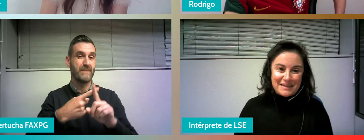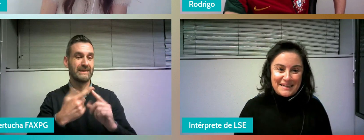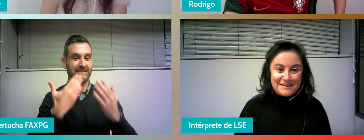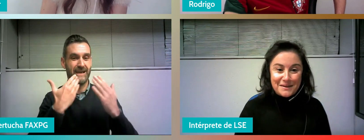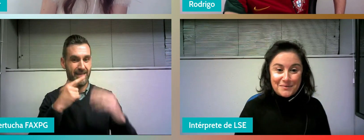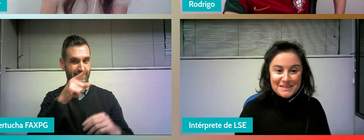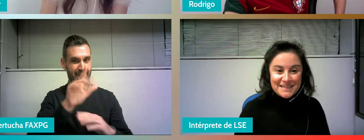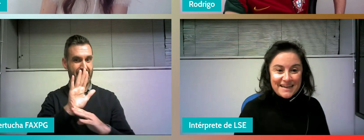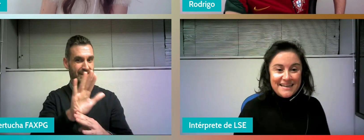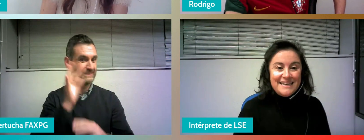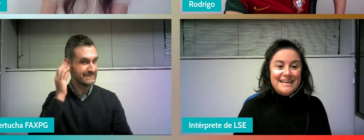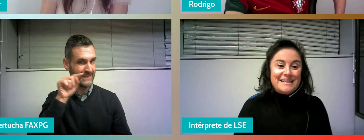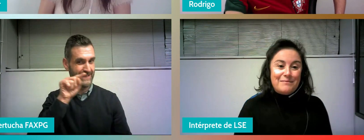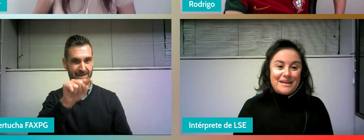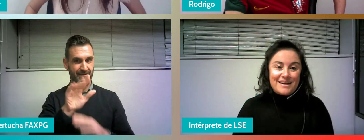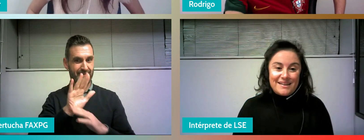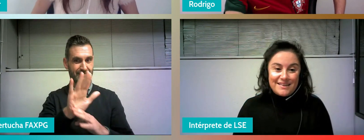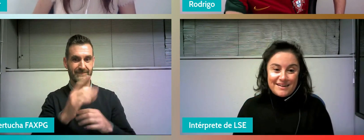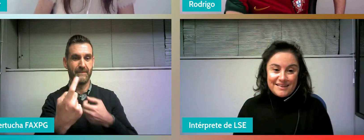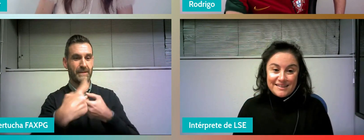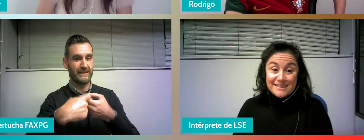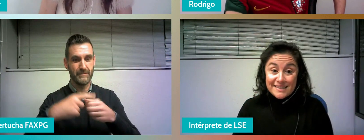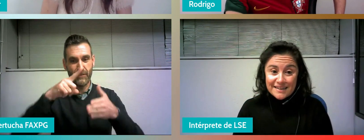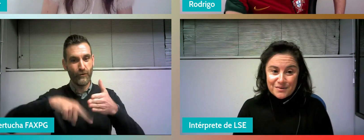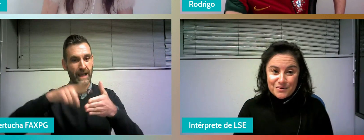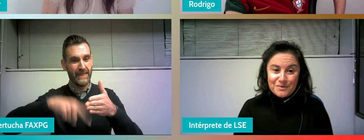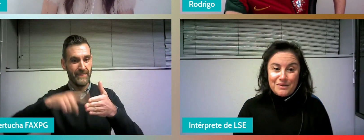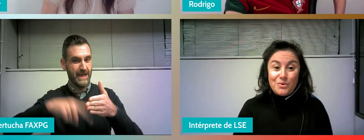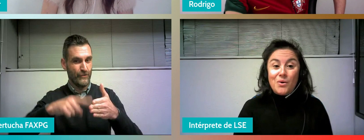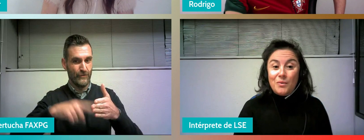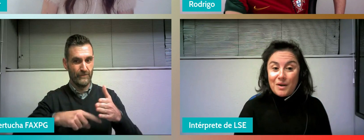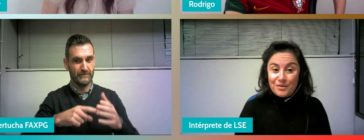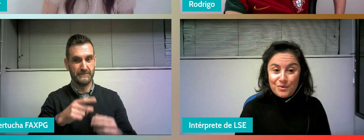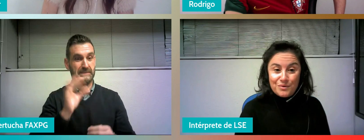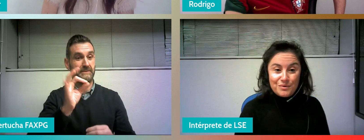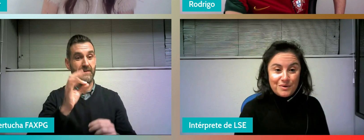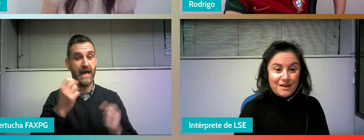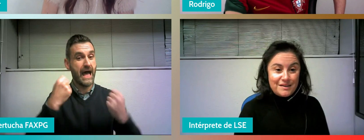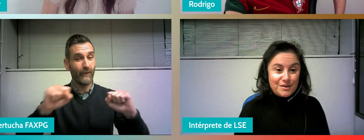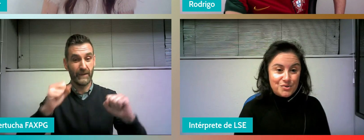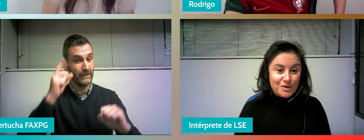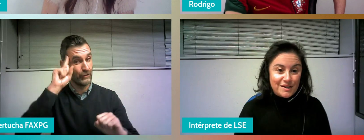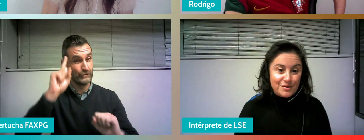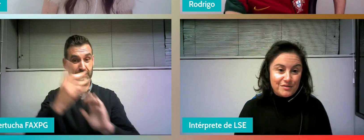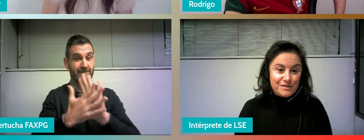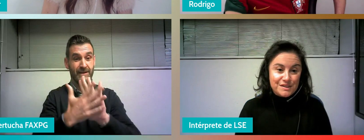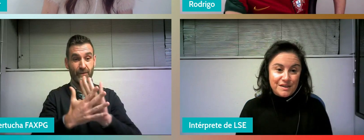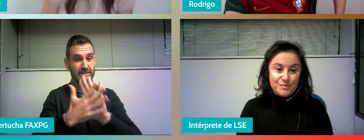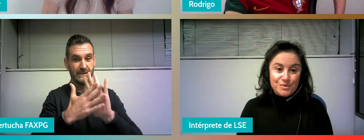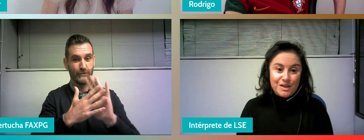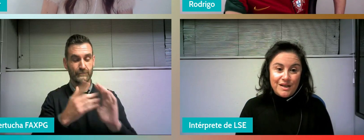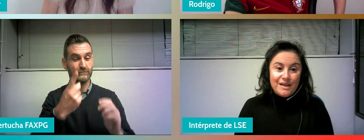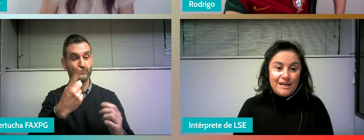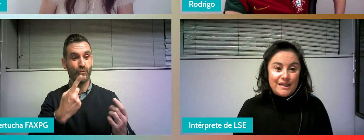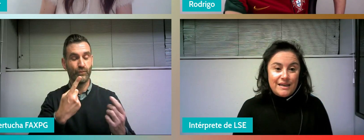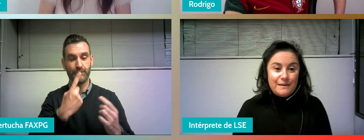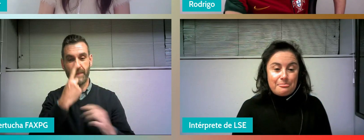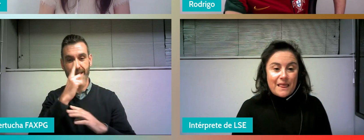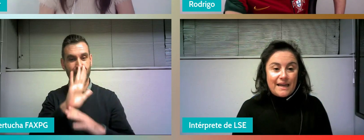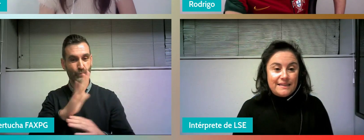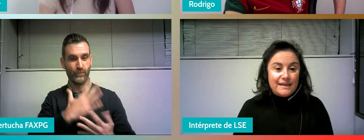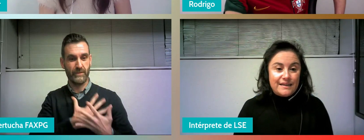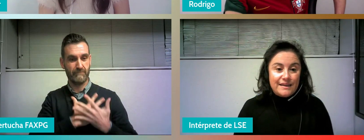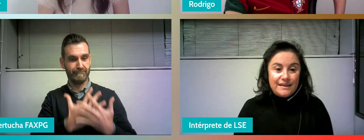desta pequena entrevista. Tamén agradecerte, Esther, non? A túa colaboración no calendario solidario que fixemos, que